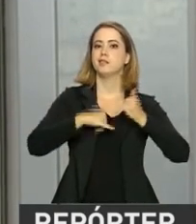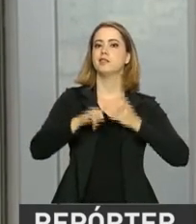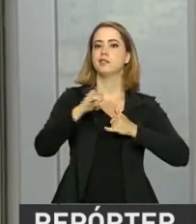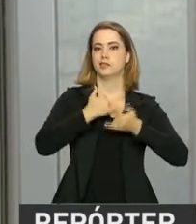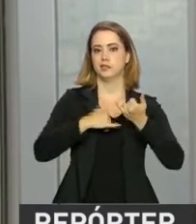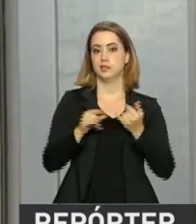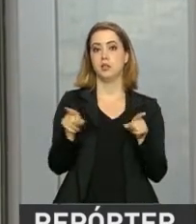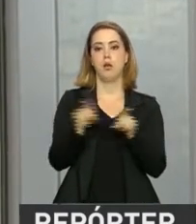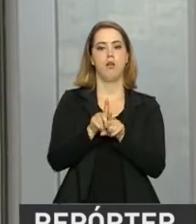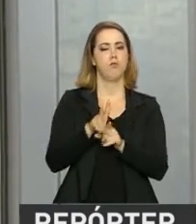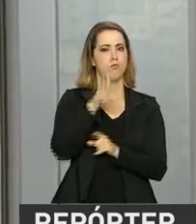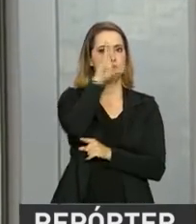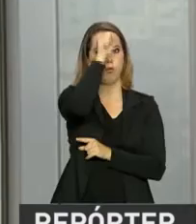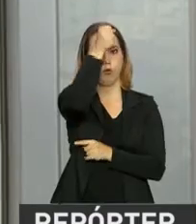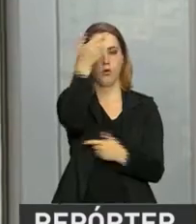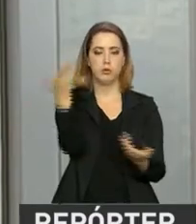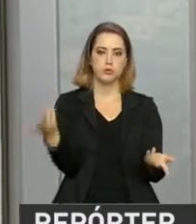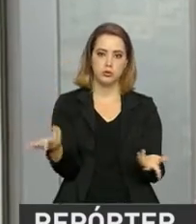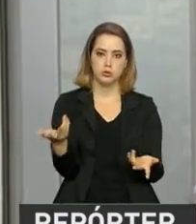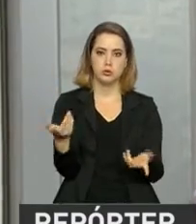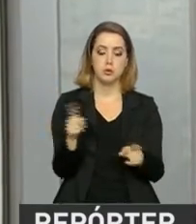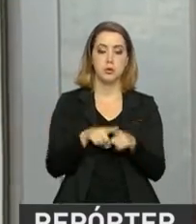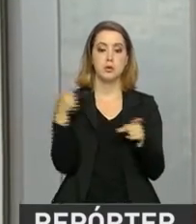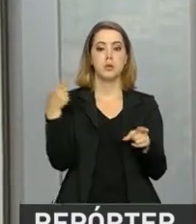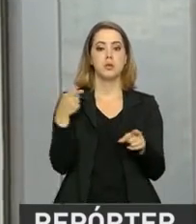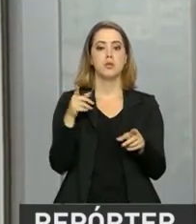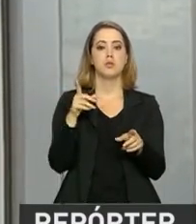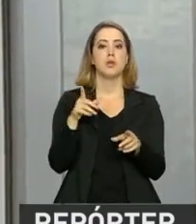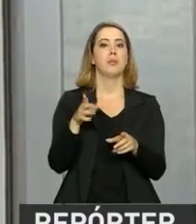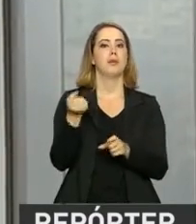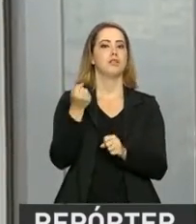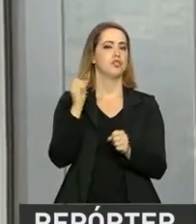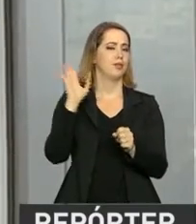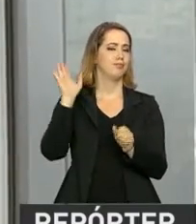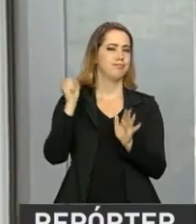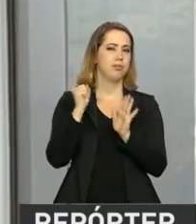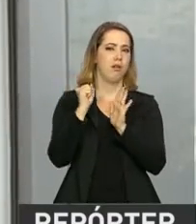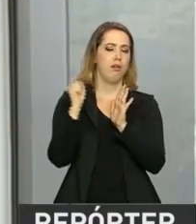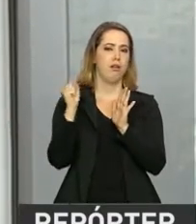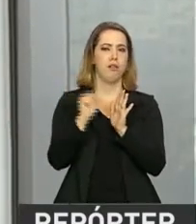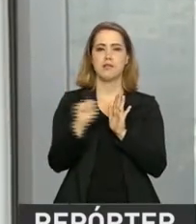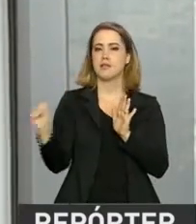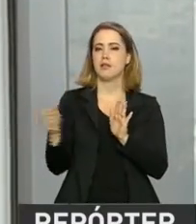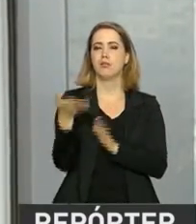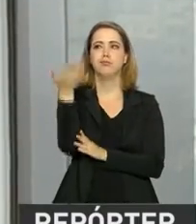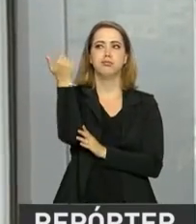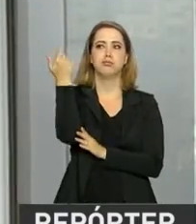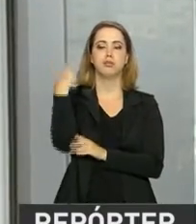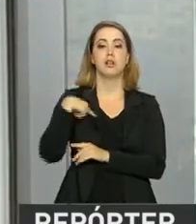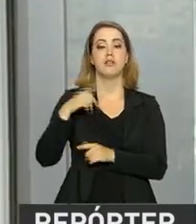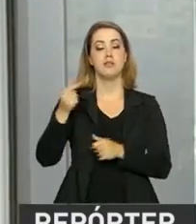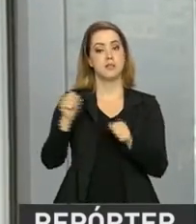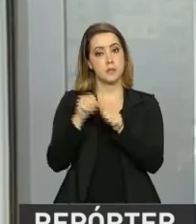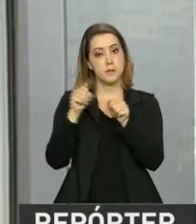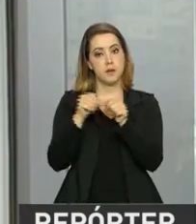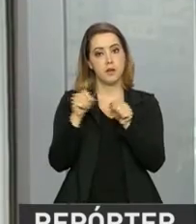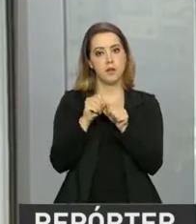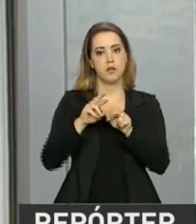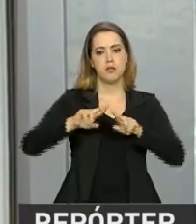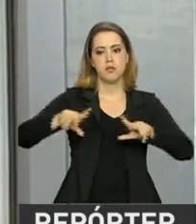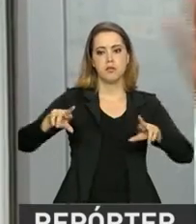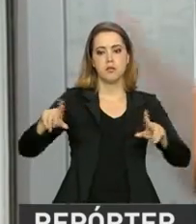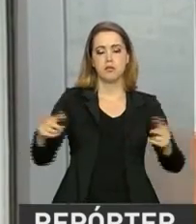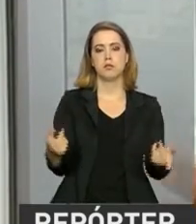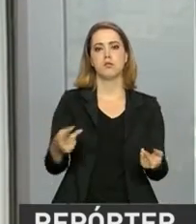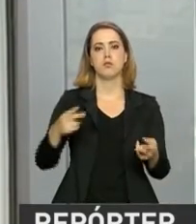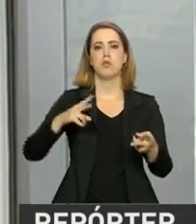é muito forte mas isso é coisa de centenas de anos então eles produzem muitas moléculas